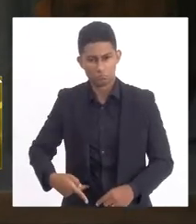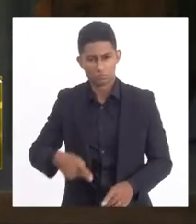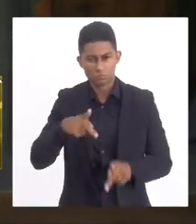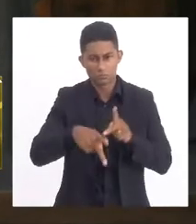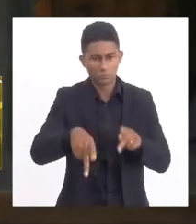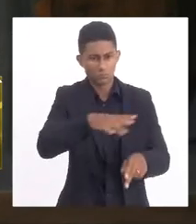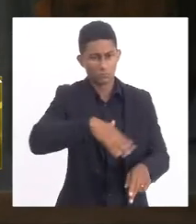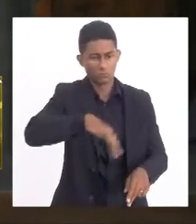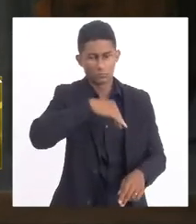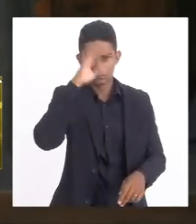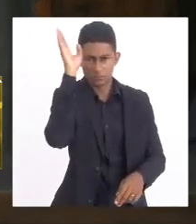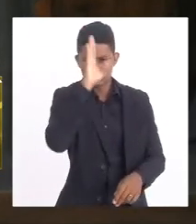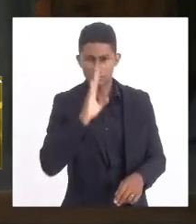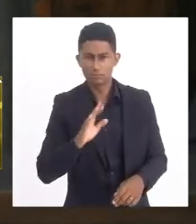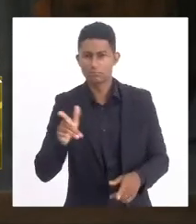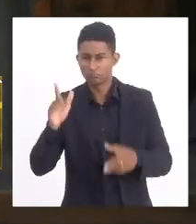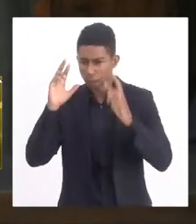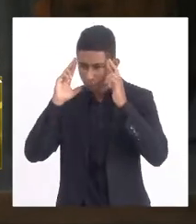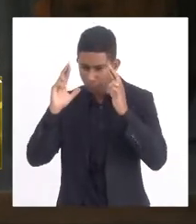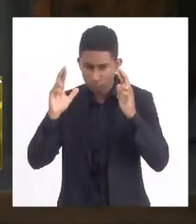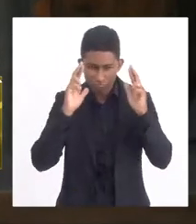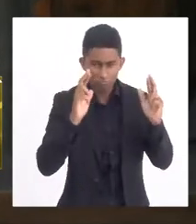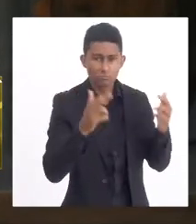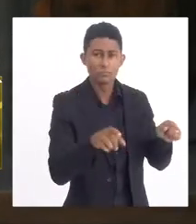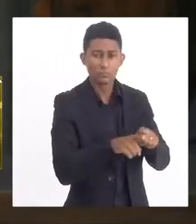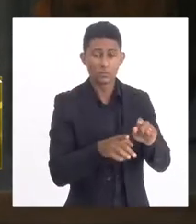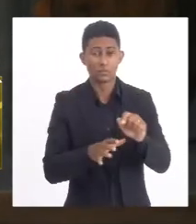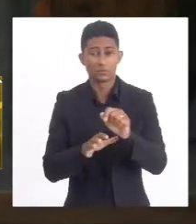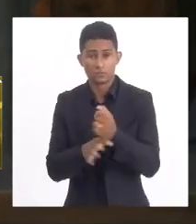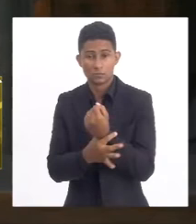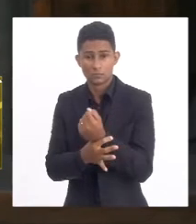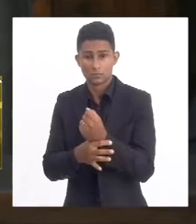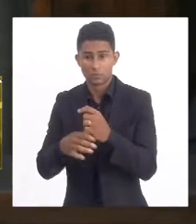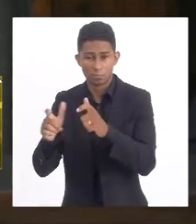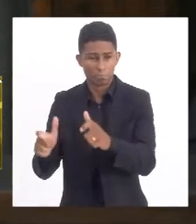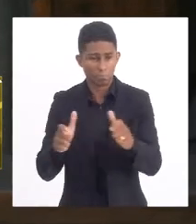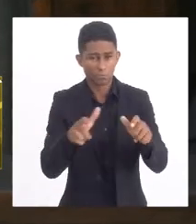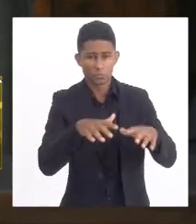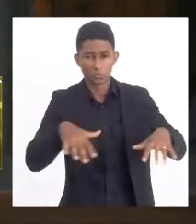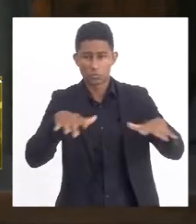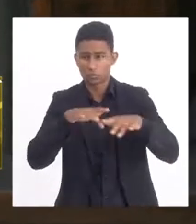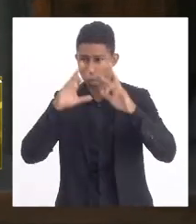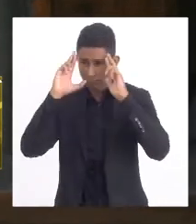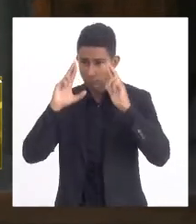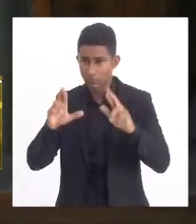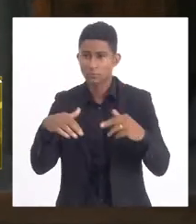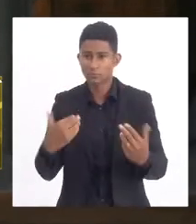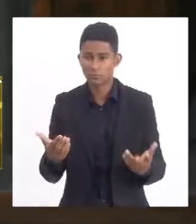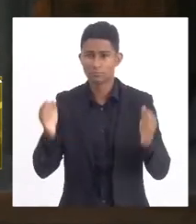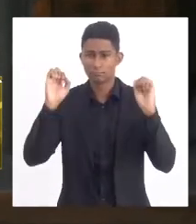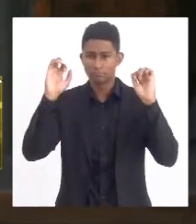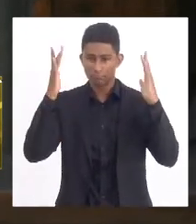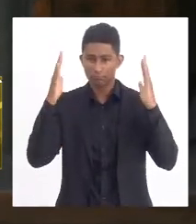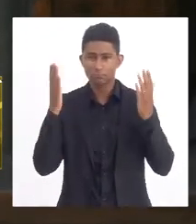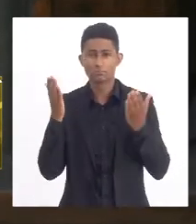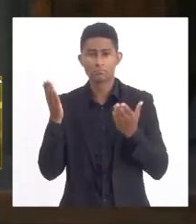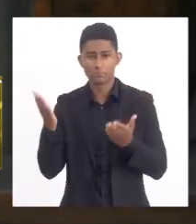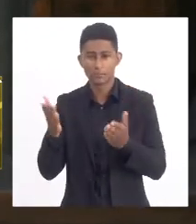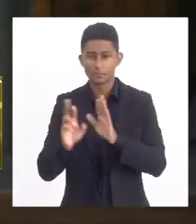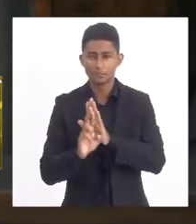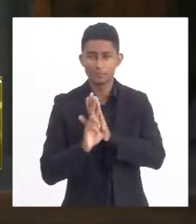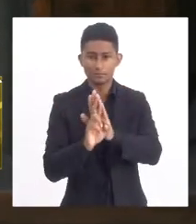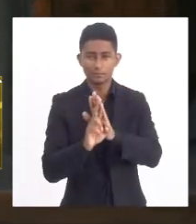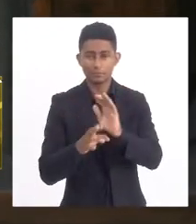povo e respeita as forças de Segurança Pública com esse parabenizar representando aqui a nossa segurança